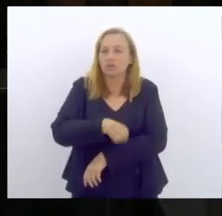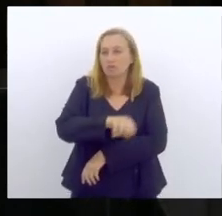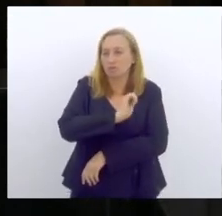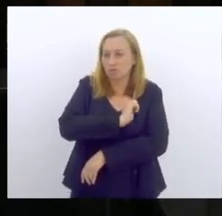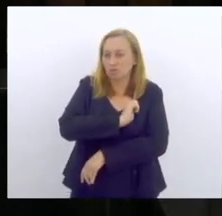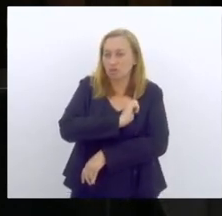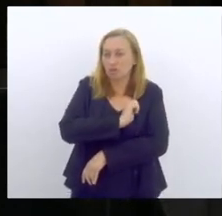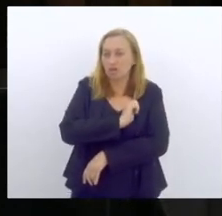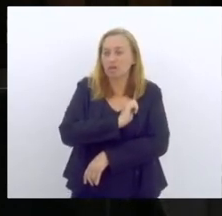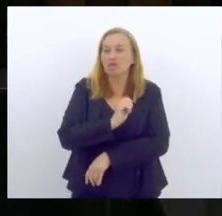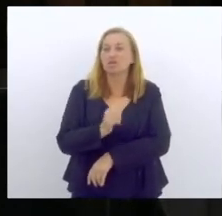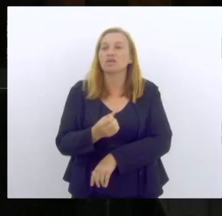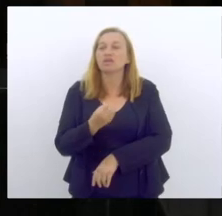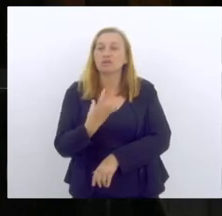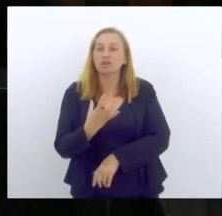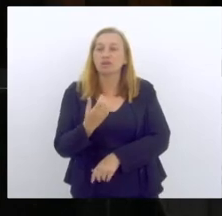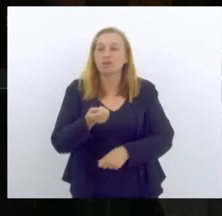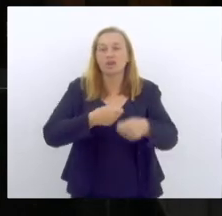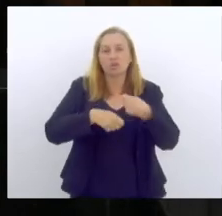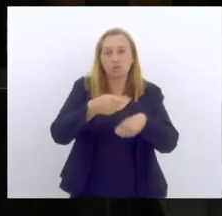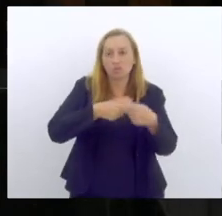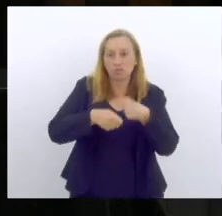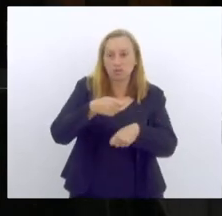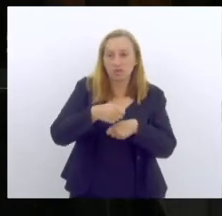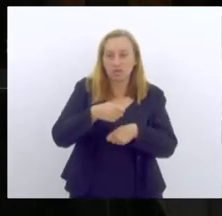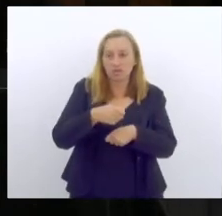menos do que o renomado economista